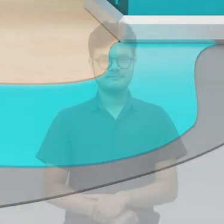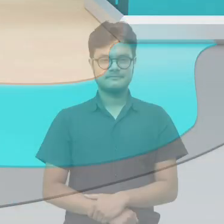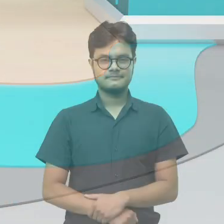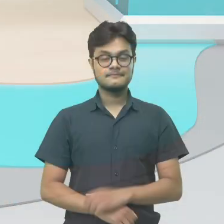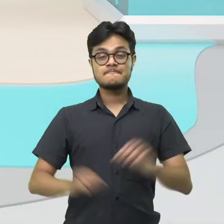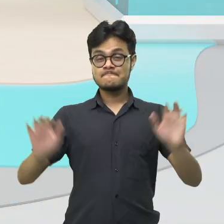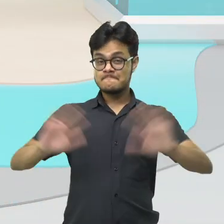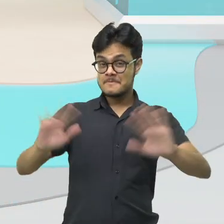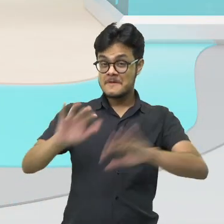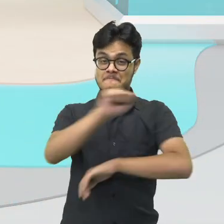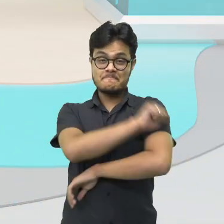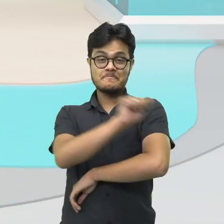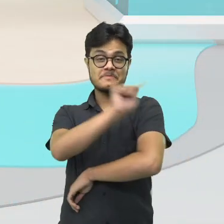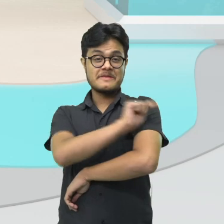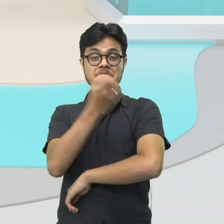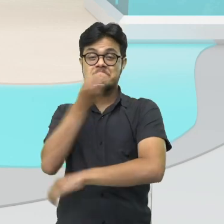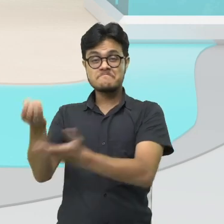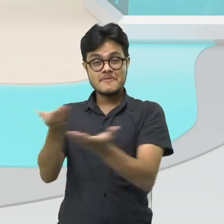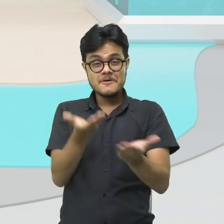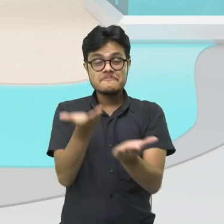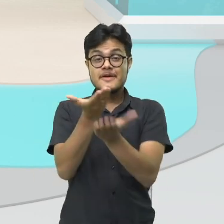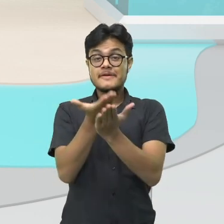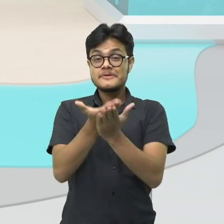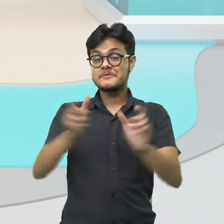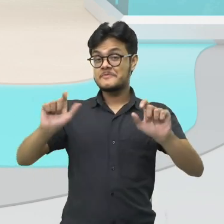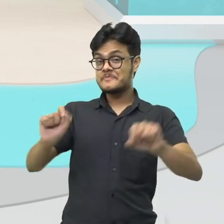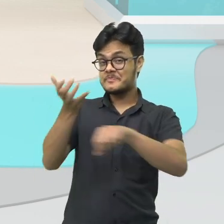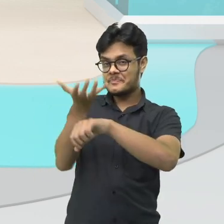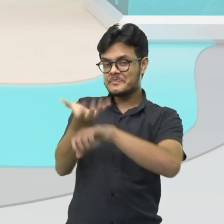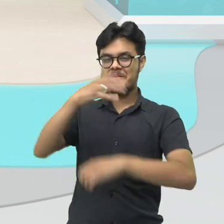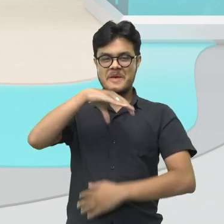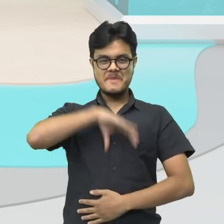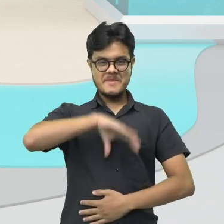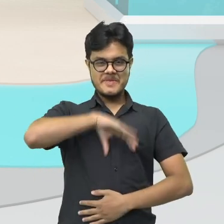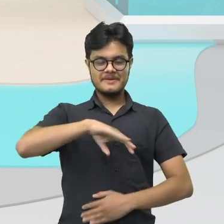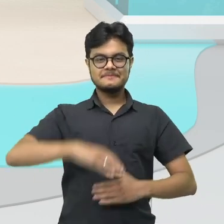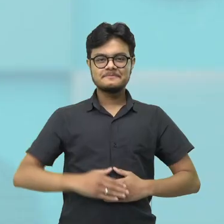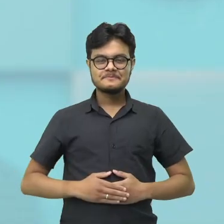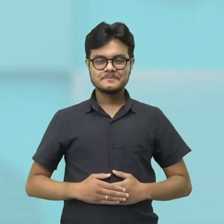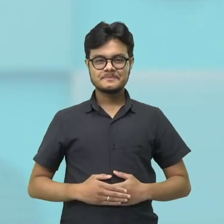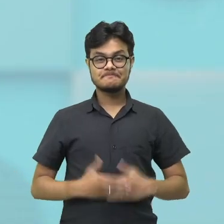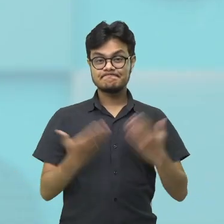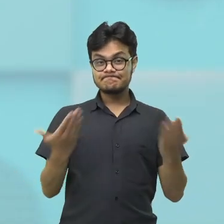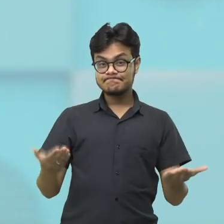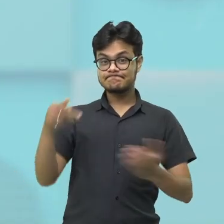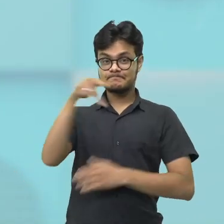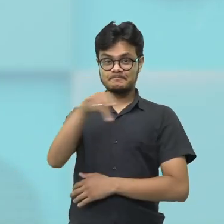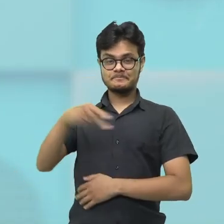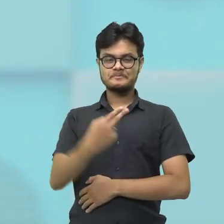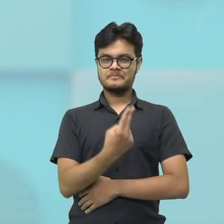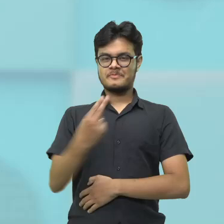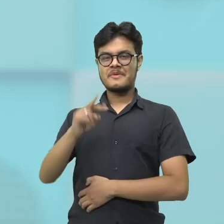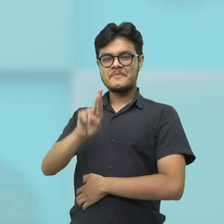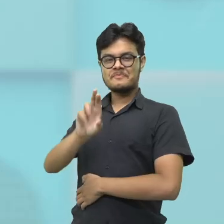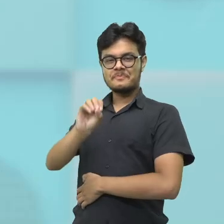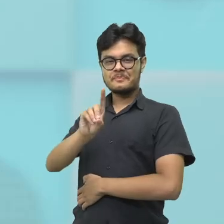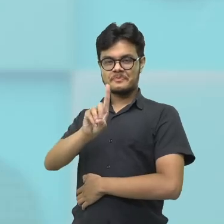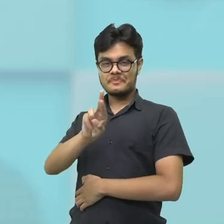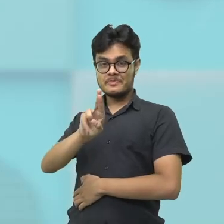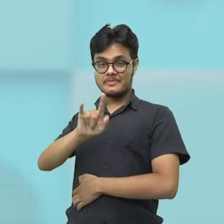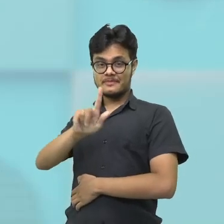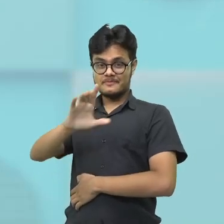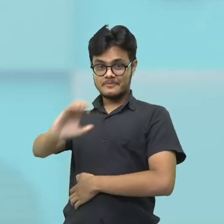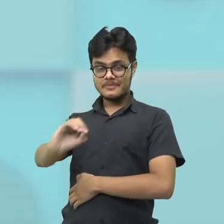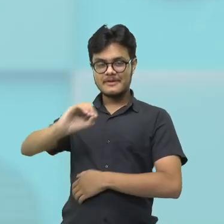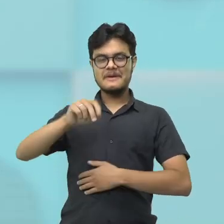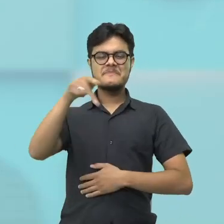Olá, alunos do 7º ano, sejam bem-vindos à nossa aula de língua portuguesa. Eu sou o professor Rodrigo Ribeiro,